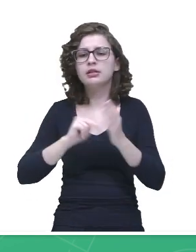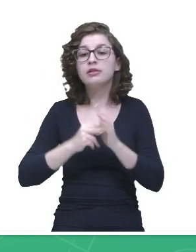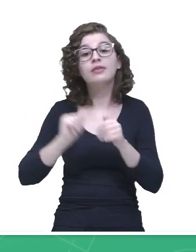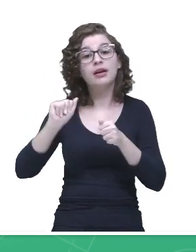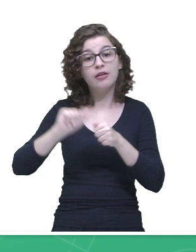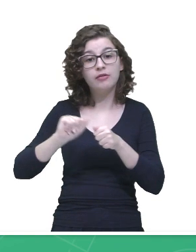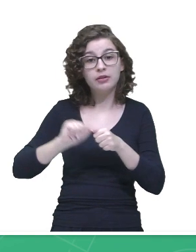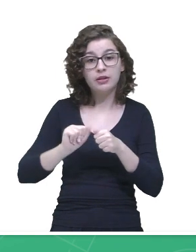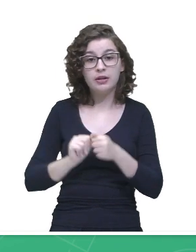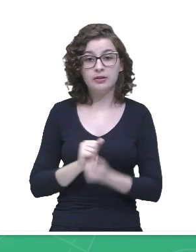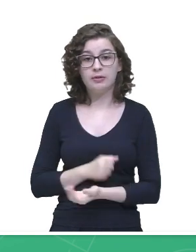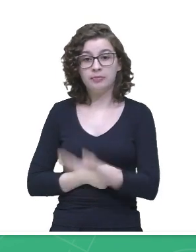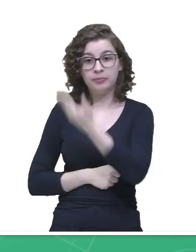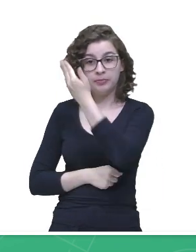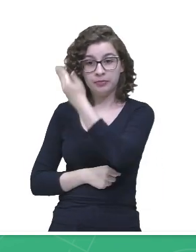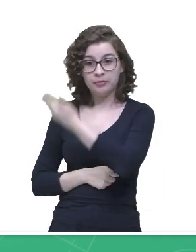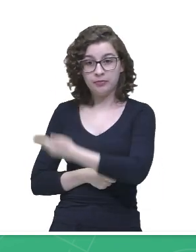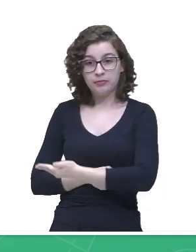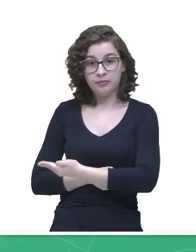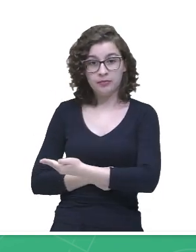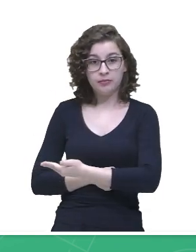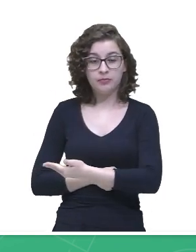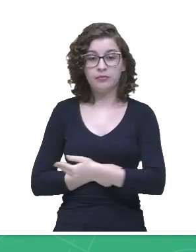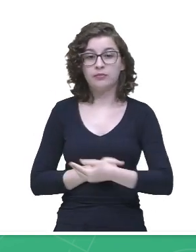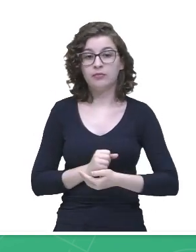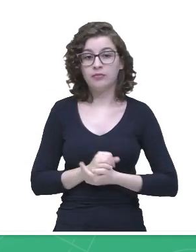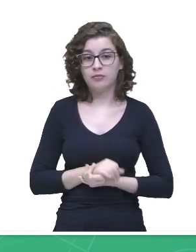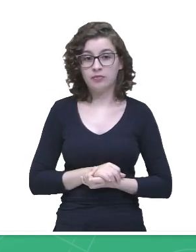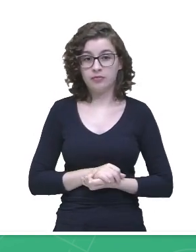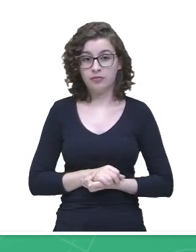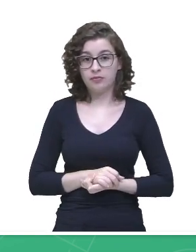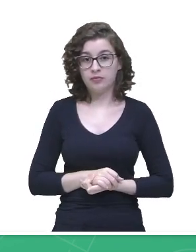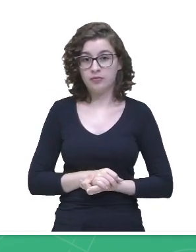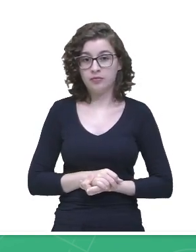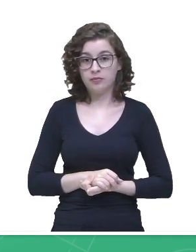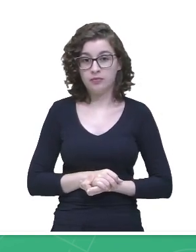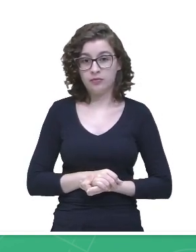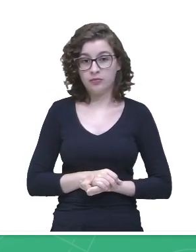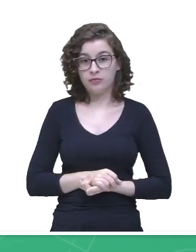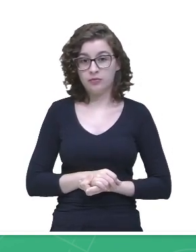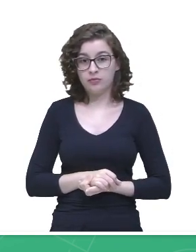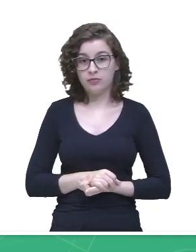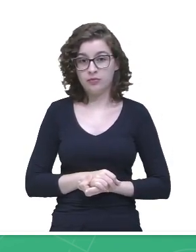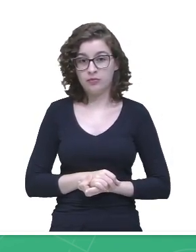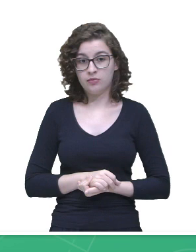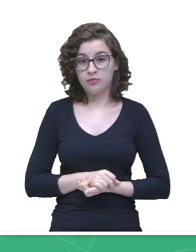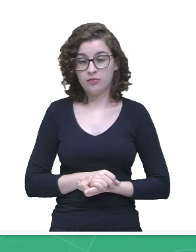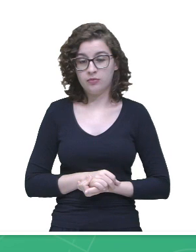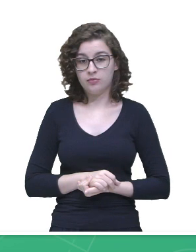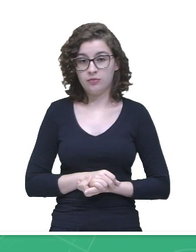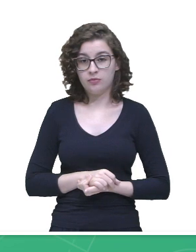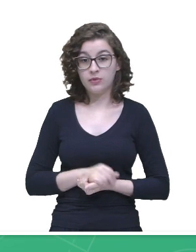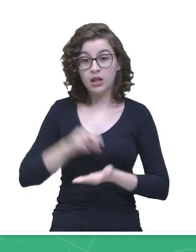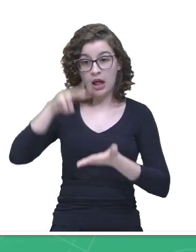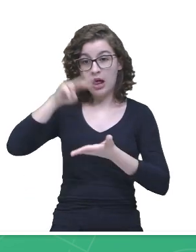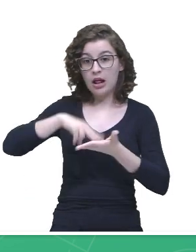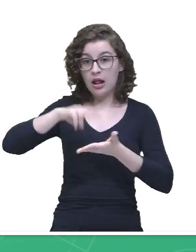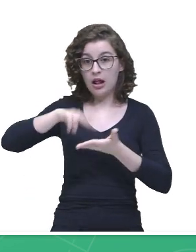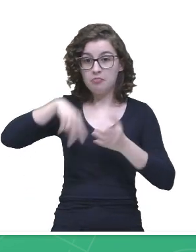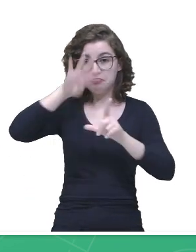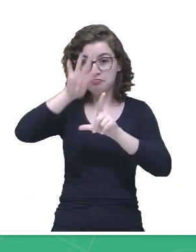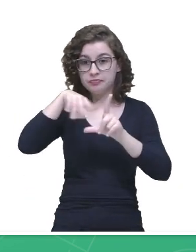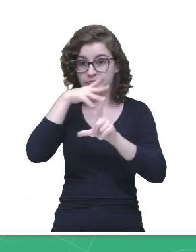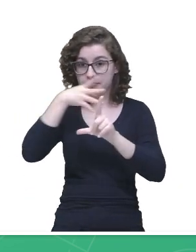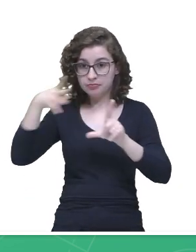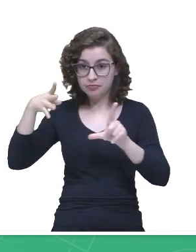del verbo hacer é yo he hecho, tú has hecho, él ha hecho. Nosotros hemos hecho, vosotros habéis